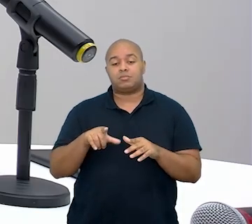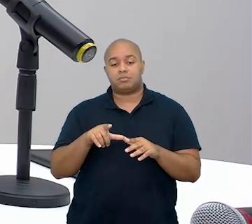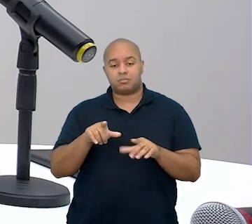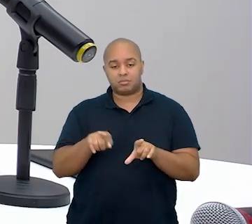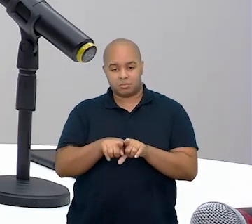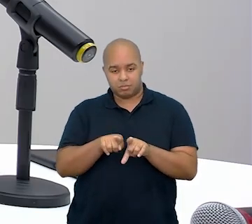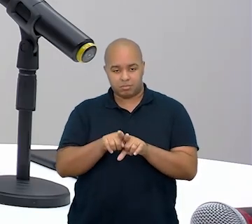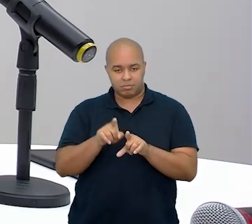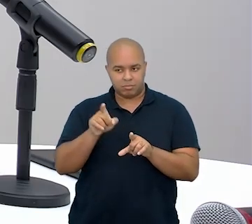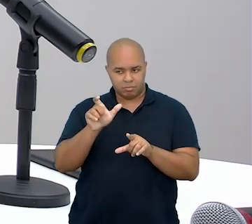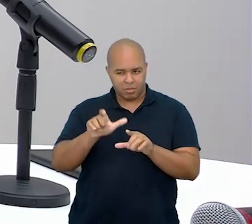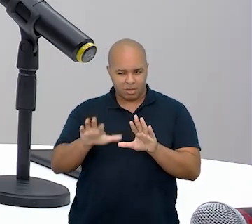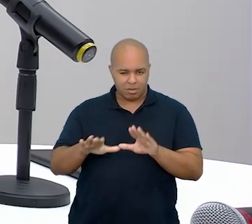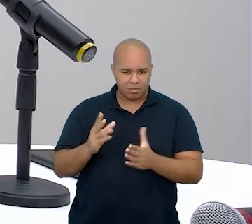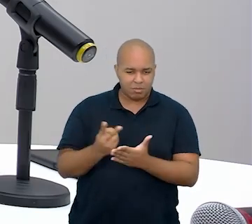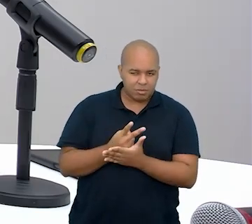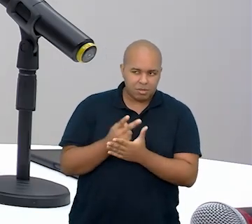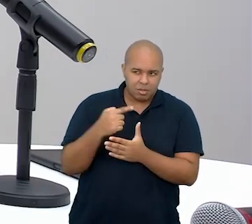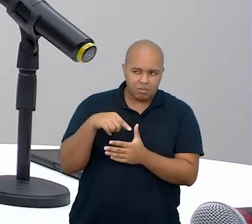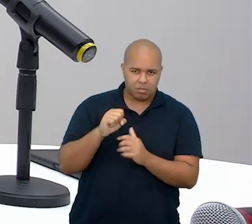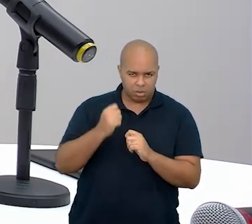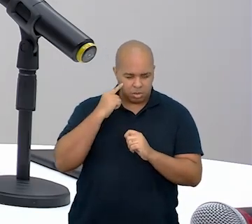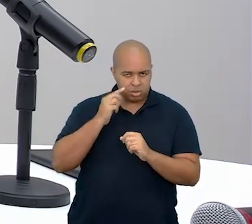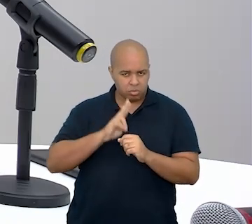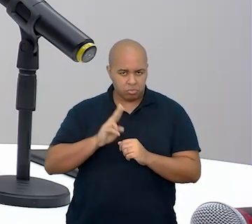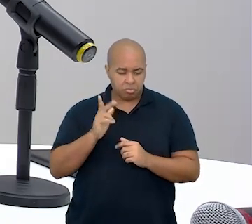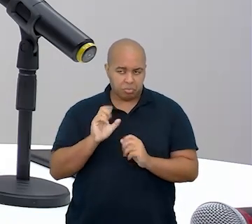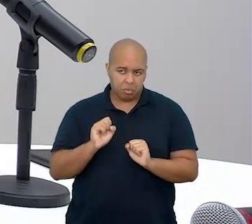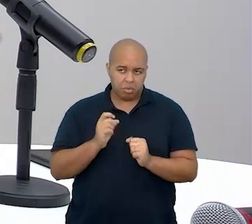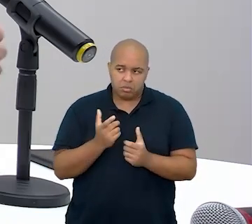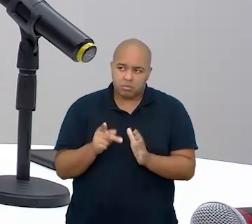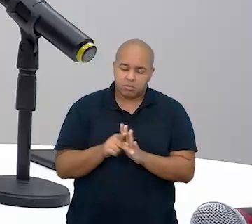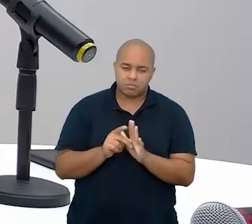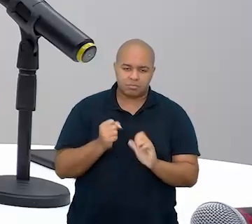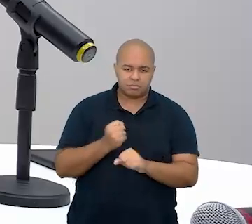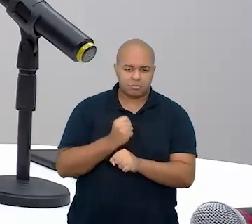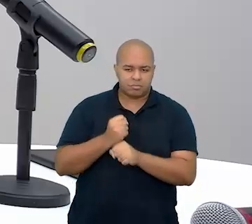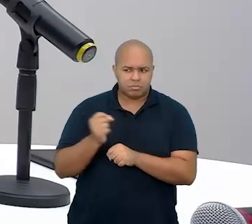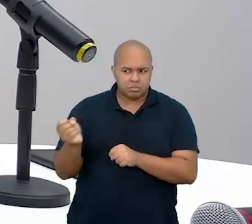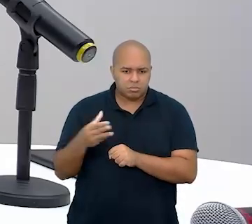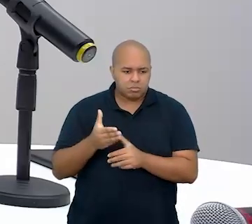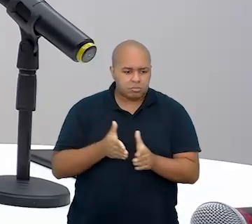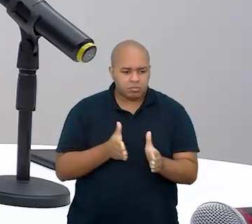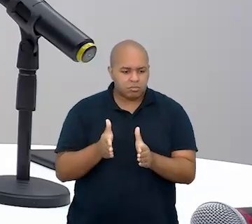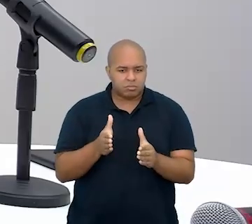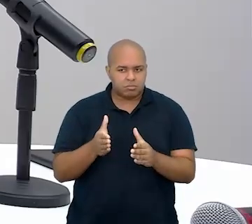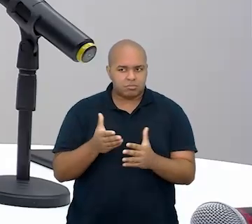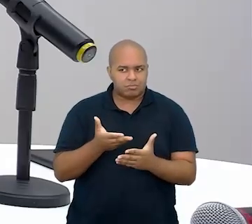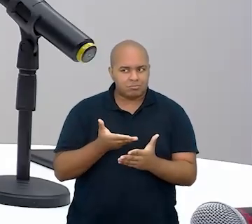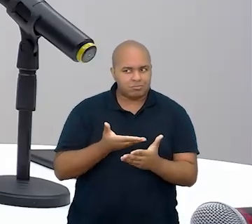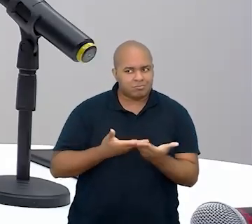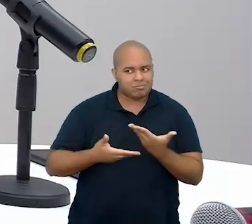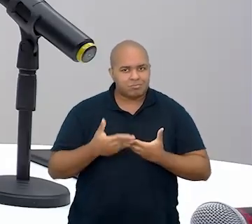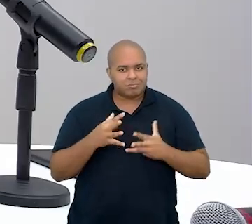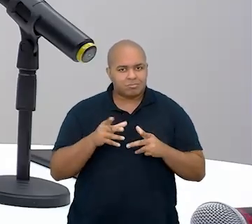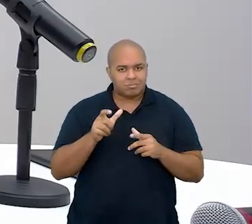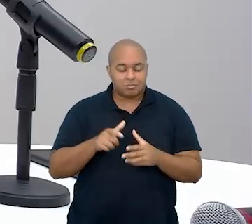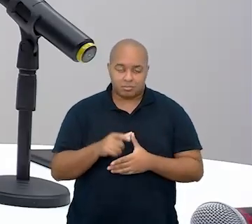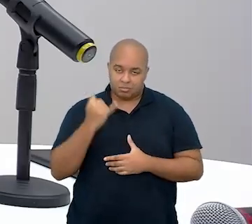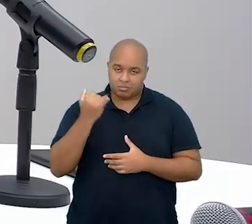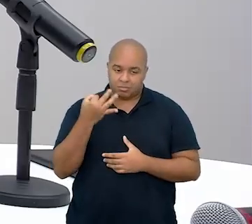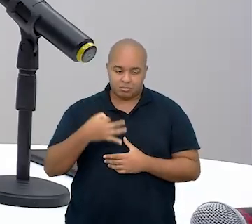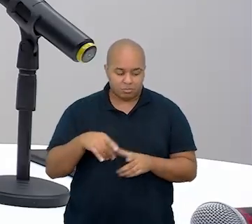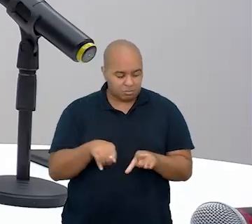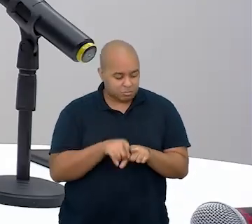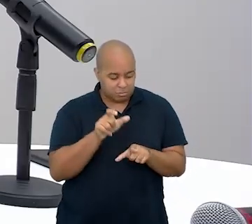até mesmo com o erro, ele pode ser útil para construir novos caminhos e socializar tudo isso, né? Muito